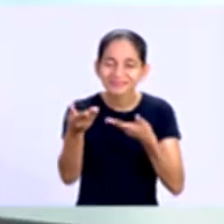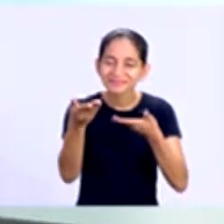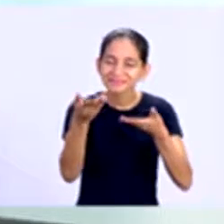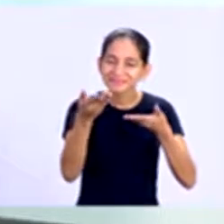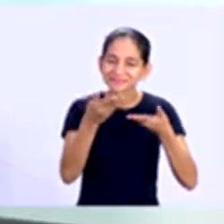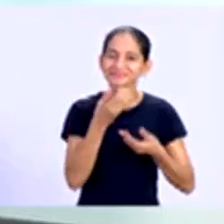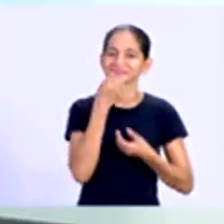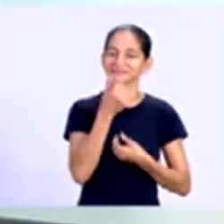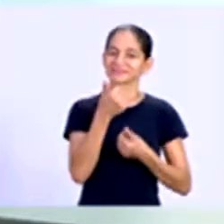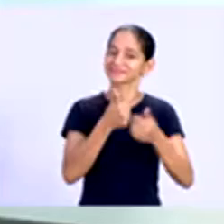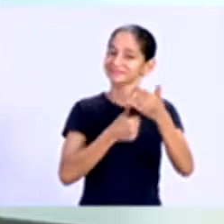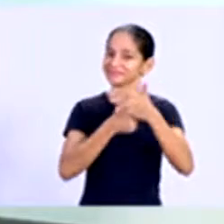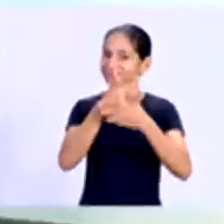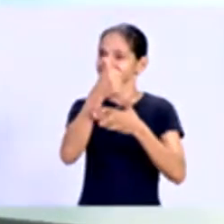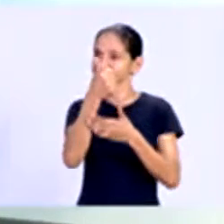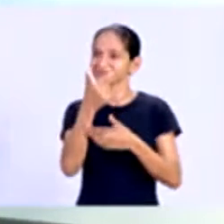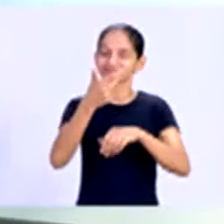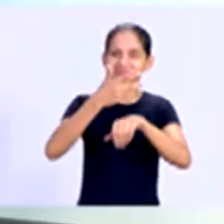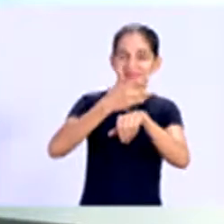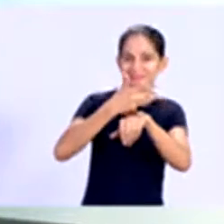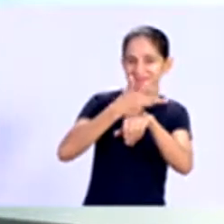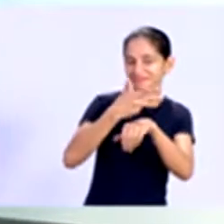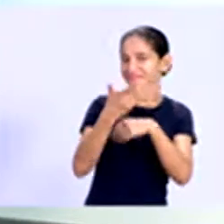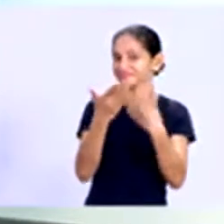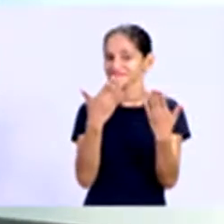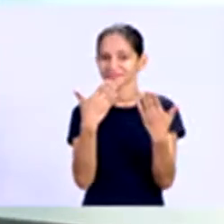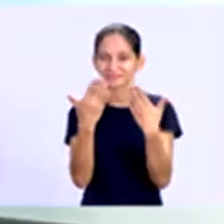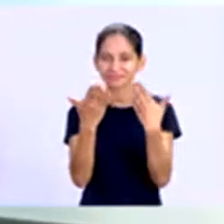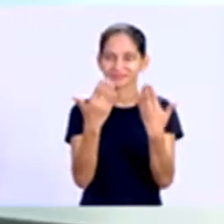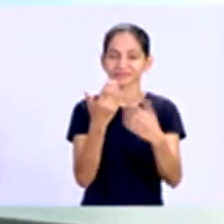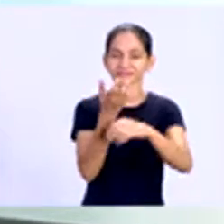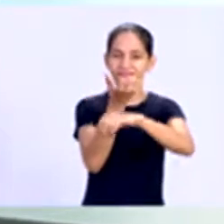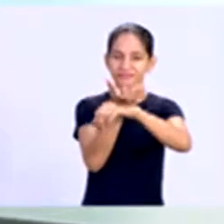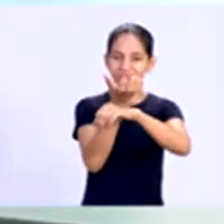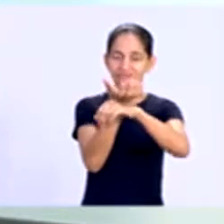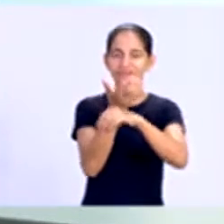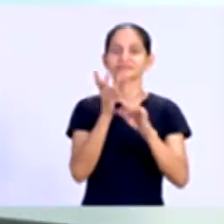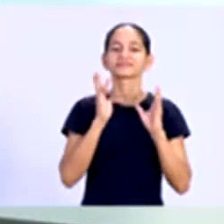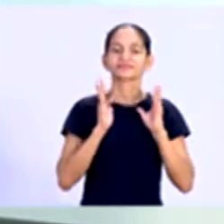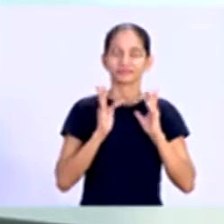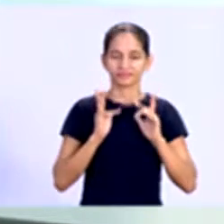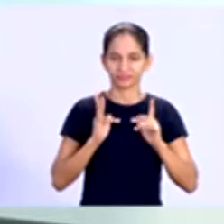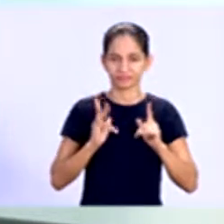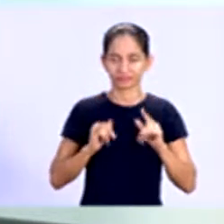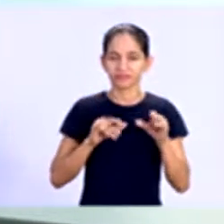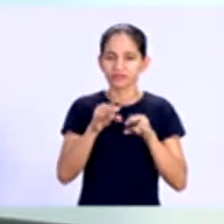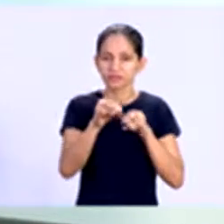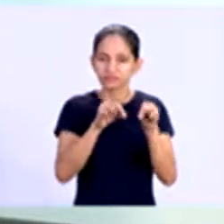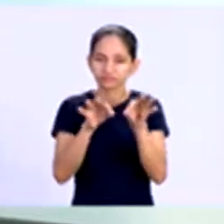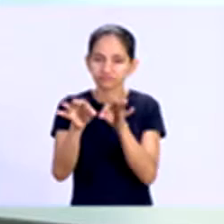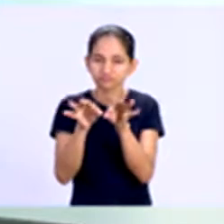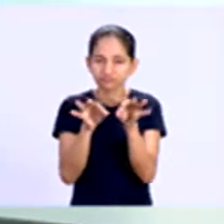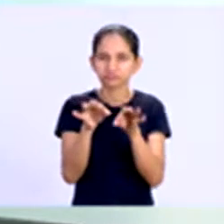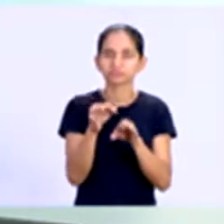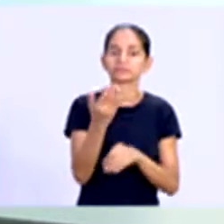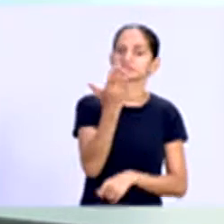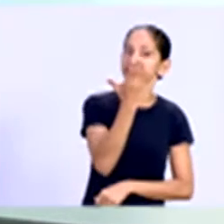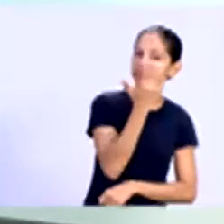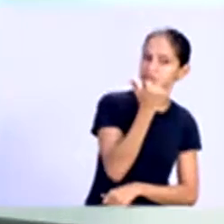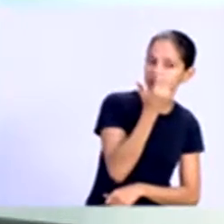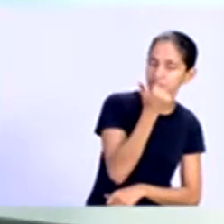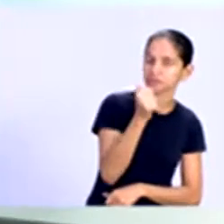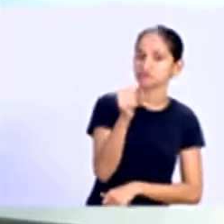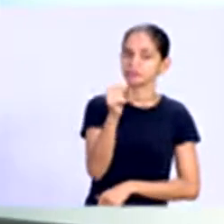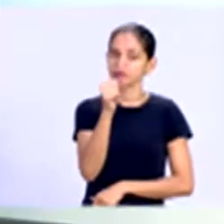bem-vindo à nossa primeira videoaula do componente Higiene e Manipulação de Alimentos e Bebidas. Eu sou